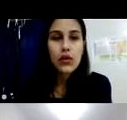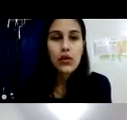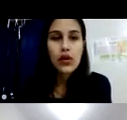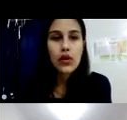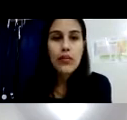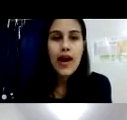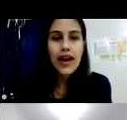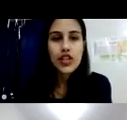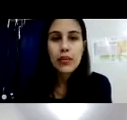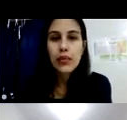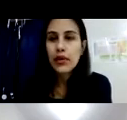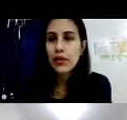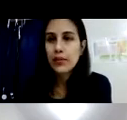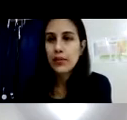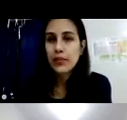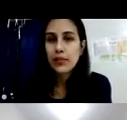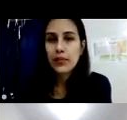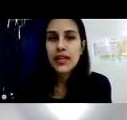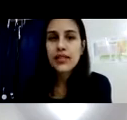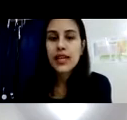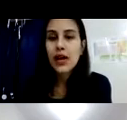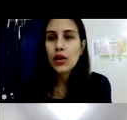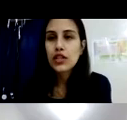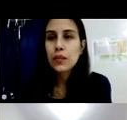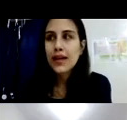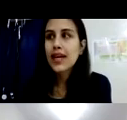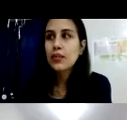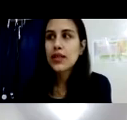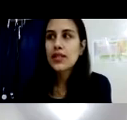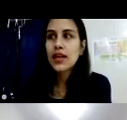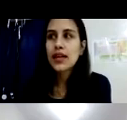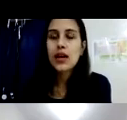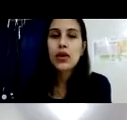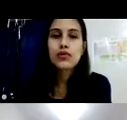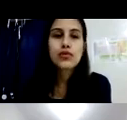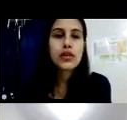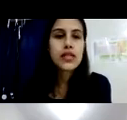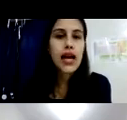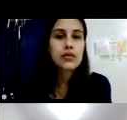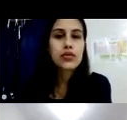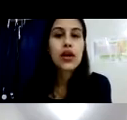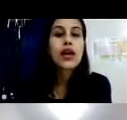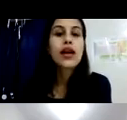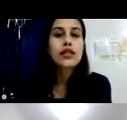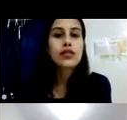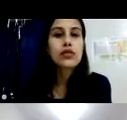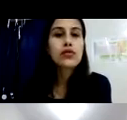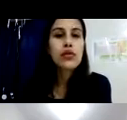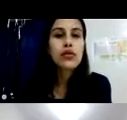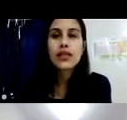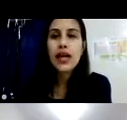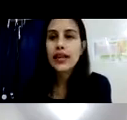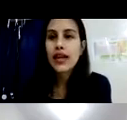então? Colocou barras de apoio. Porque assim, na hora de passar por esse degrau, ó, dos dois lados, esse